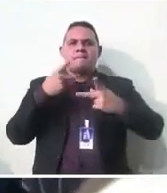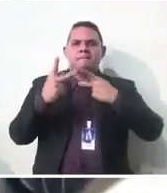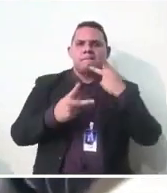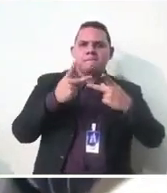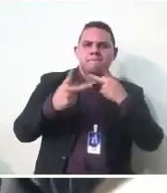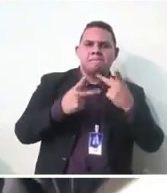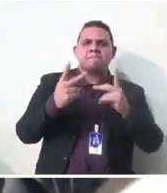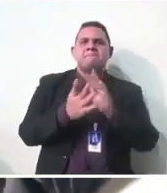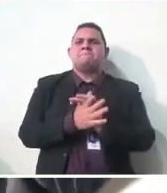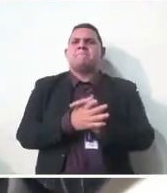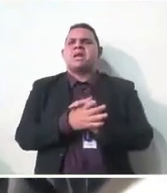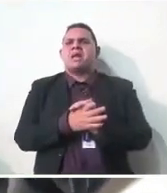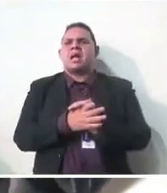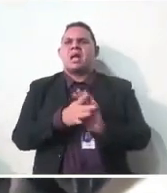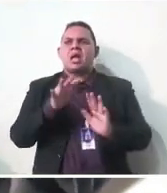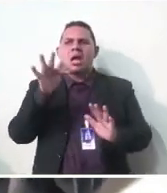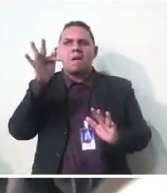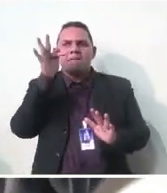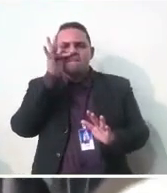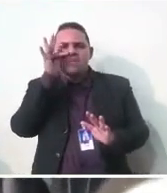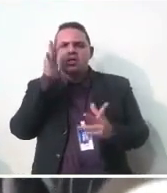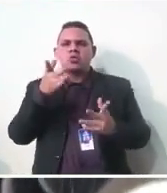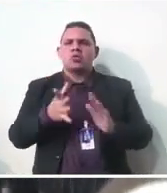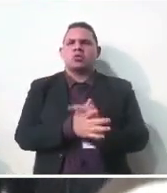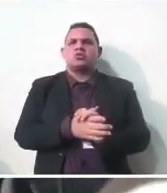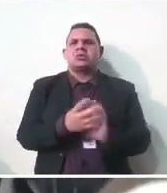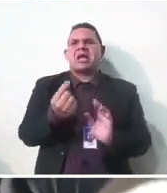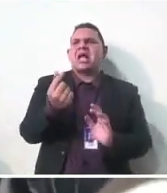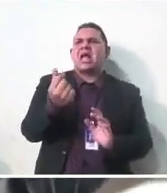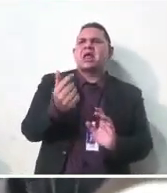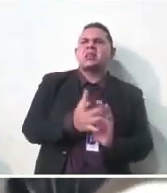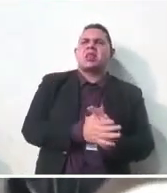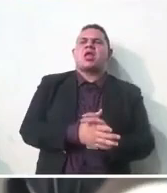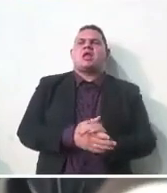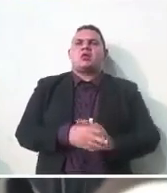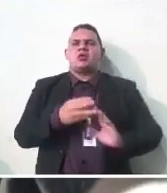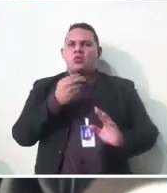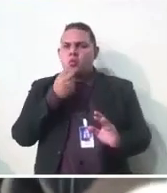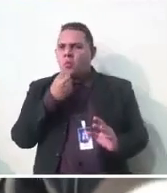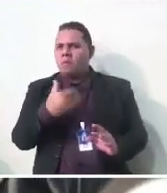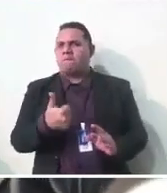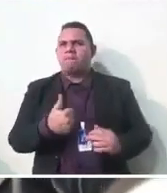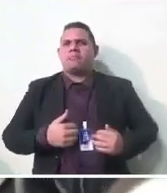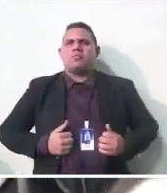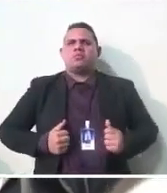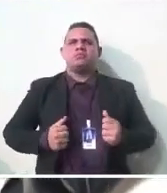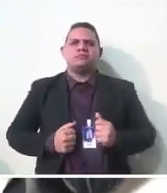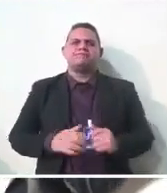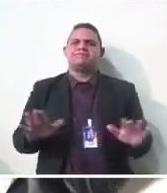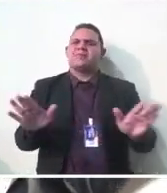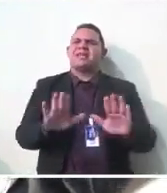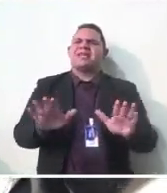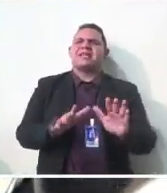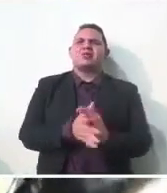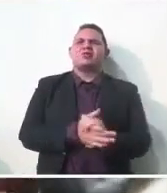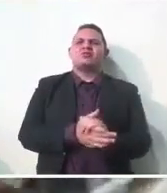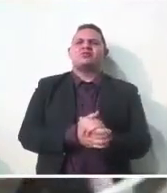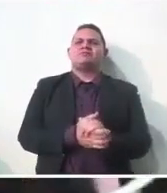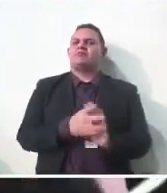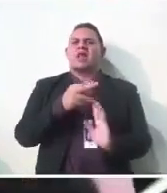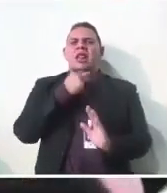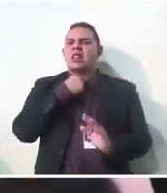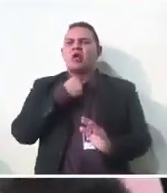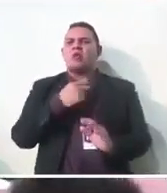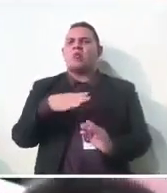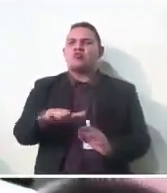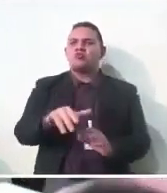é bonito. Prega psicologia. Tu vai ganhar dinheiro fácil. E tu vai ganhar dinheiro e muita agenda. Eu digo: não, eu não posso. Eu